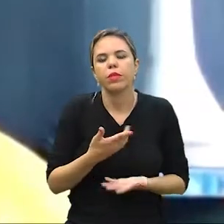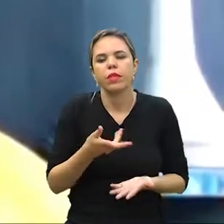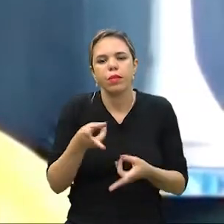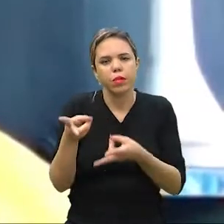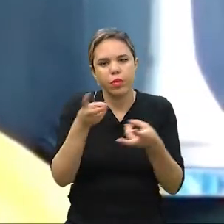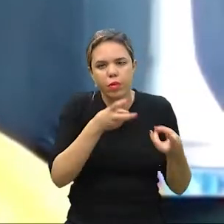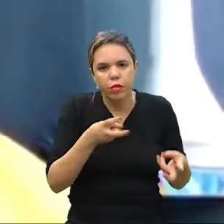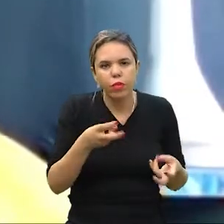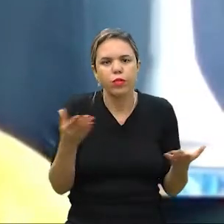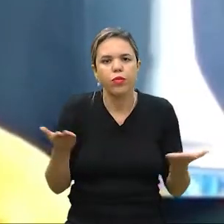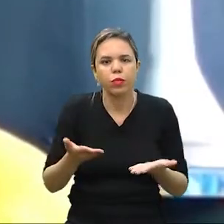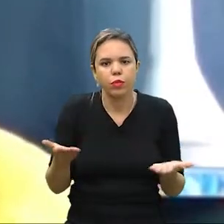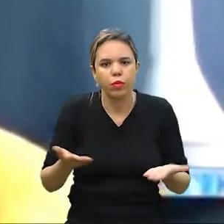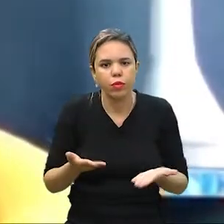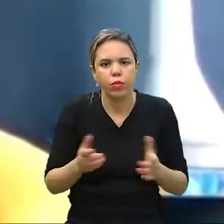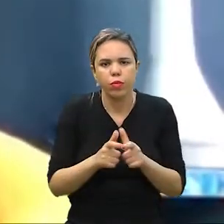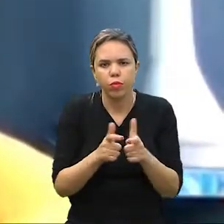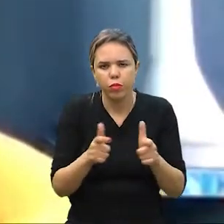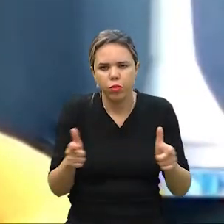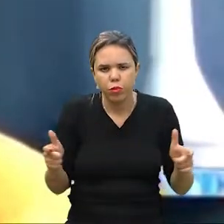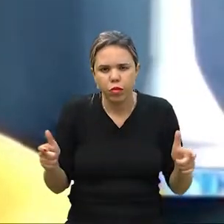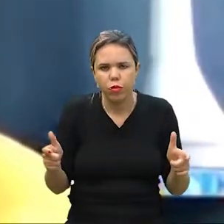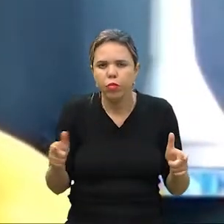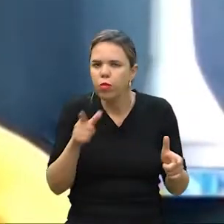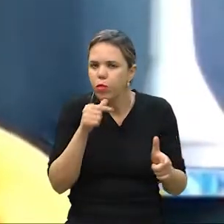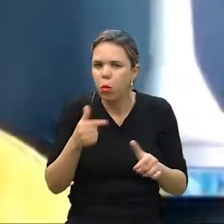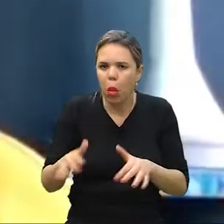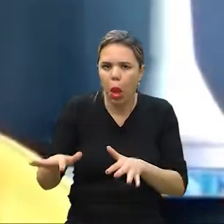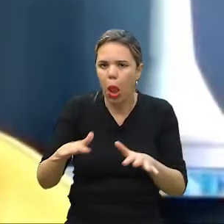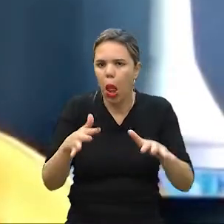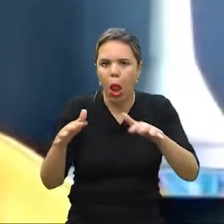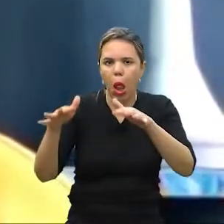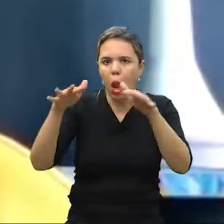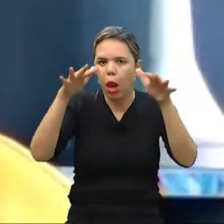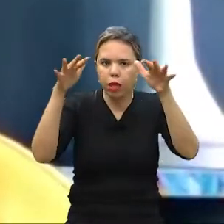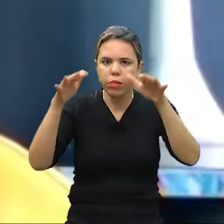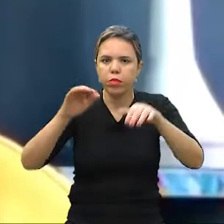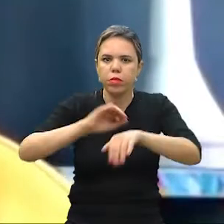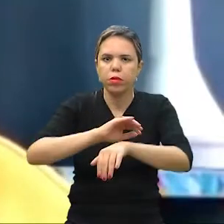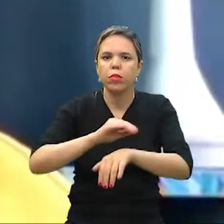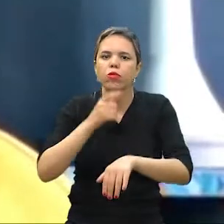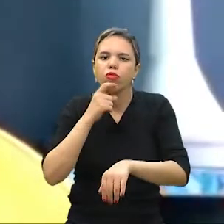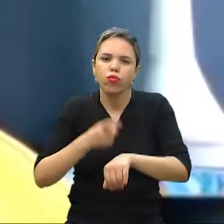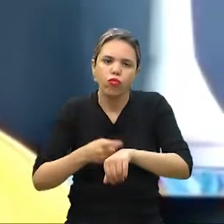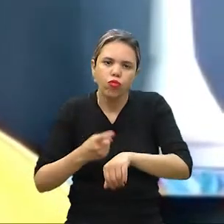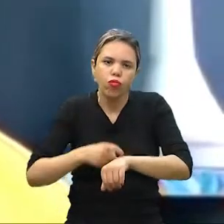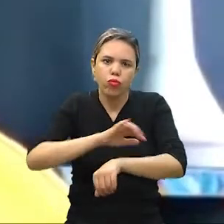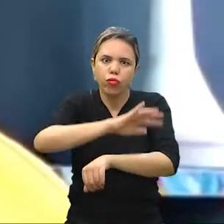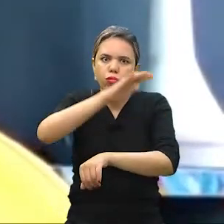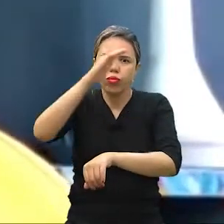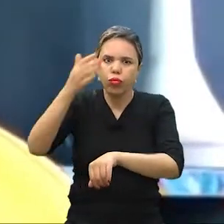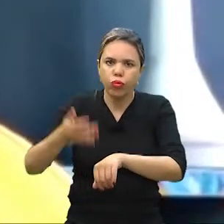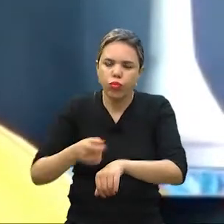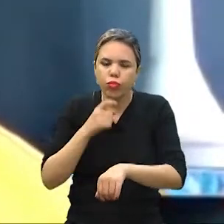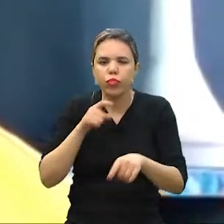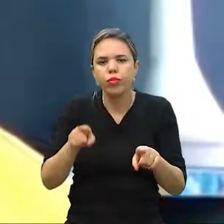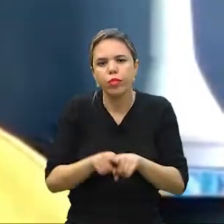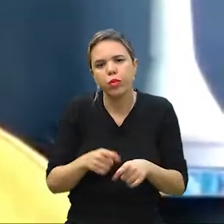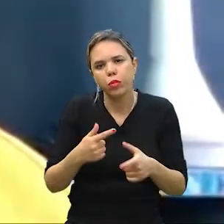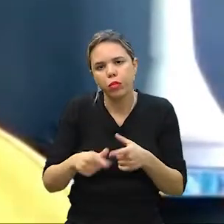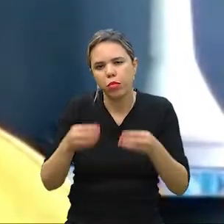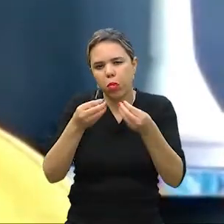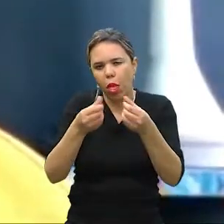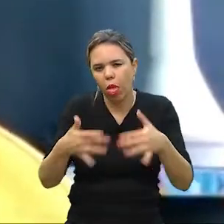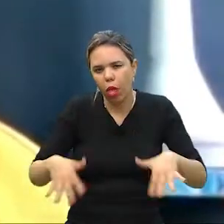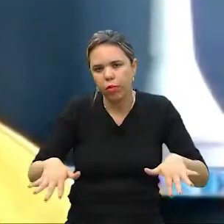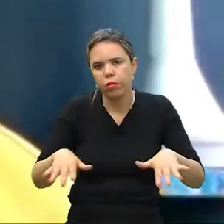gente tem visto hoje o aumento das cheias, né, as calotas polares se derretendo, a gente tem